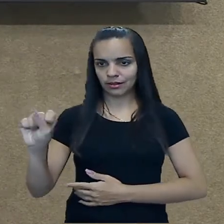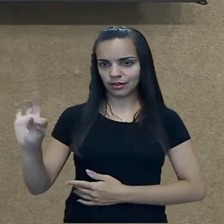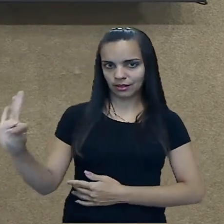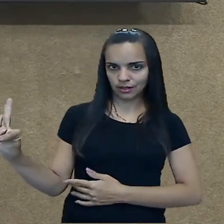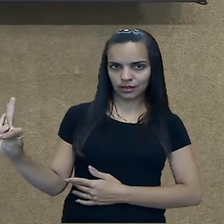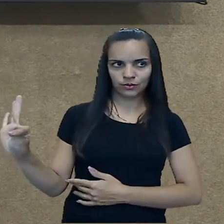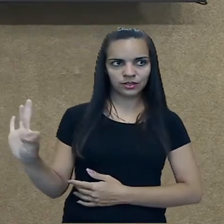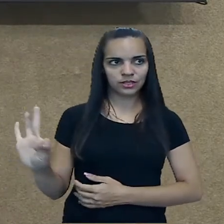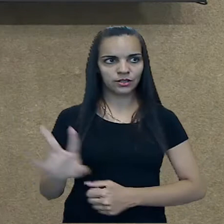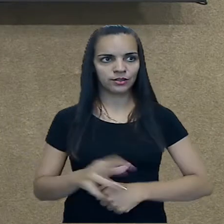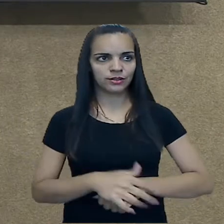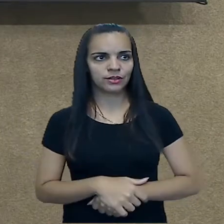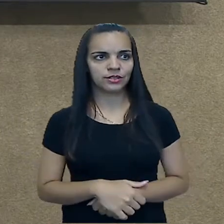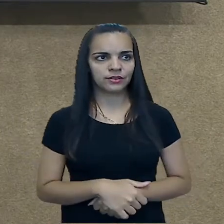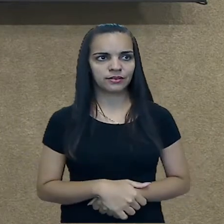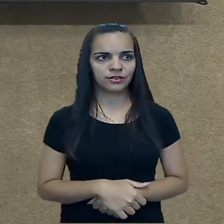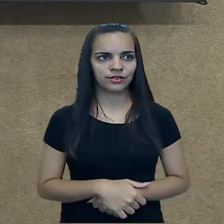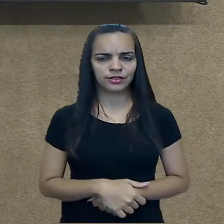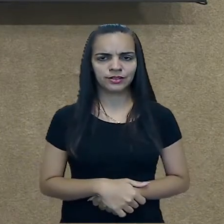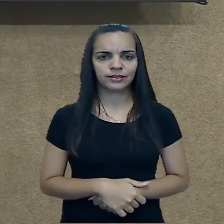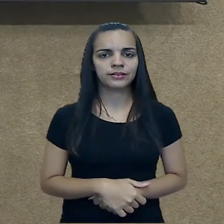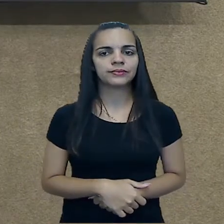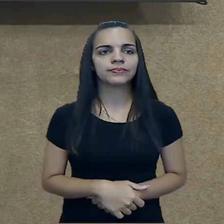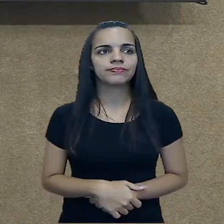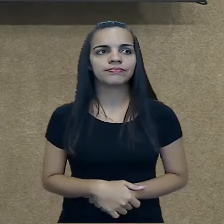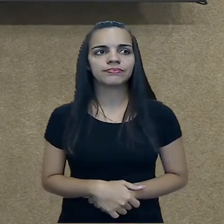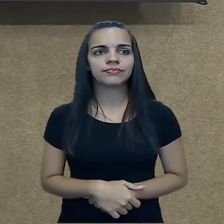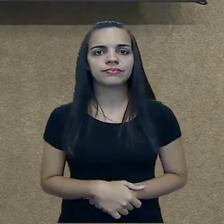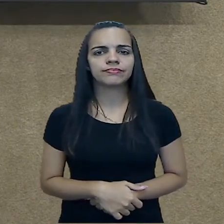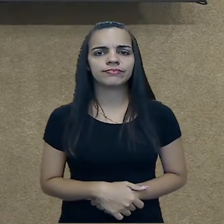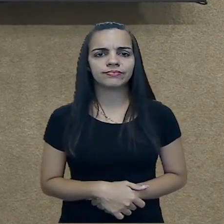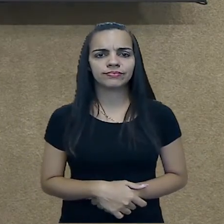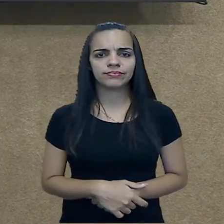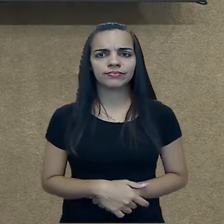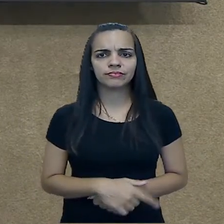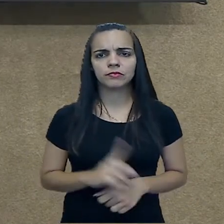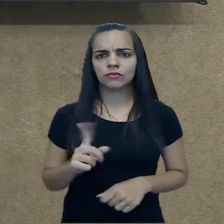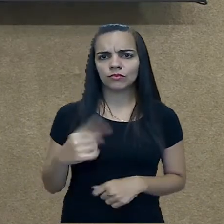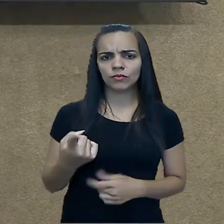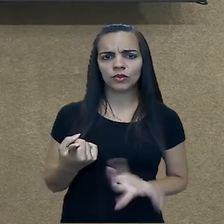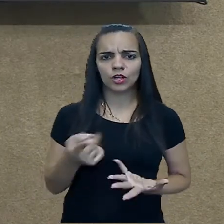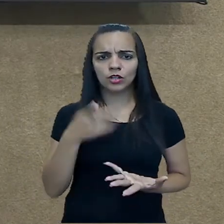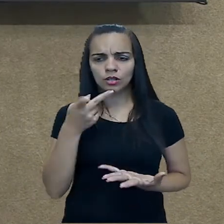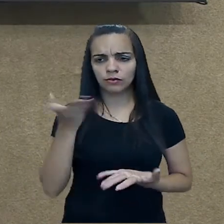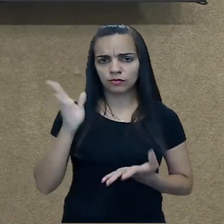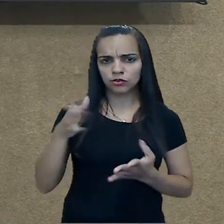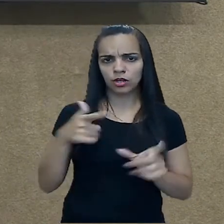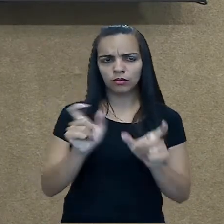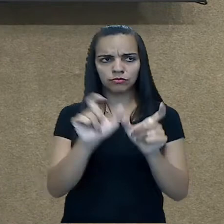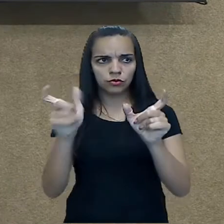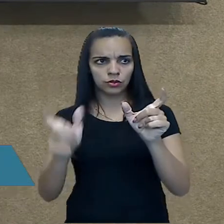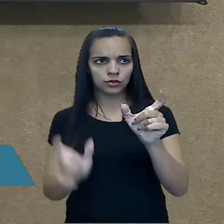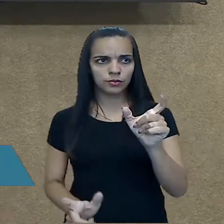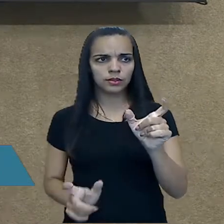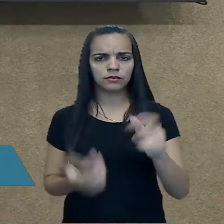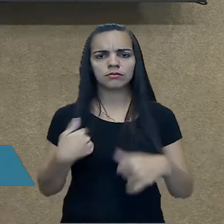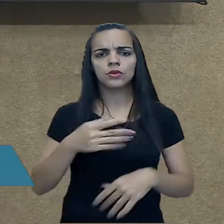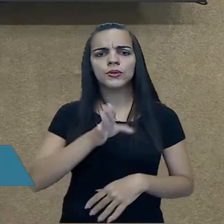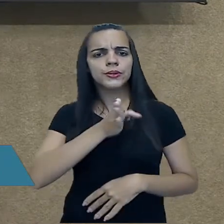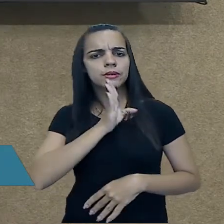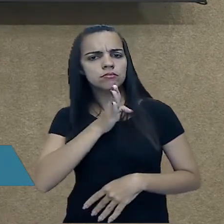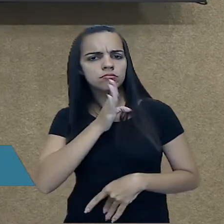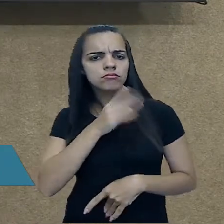totalmente atual e novo, podcast. Bem, nós estamos falando aqui de quê? De informação, de conhecimento,